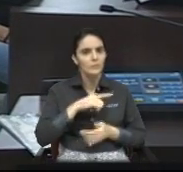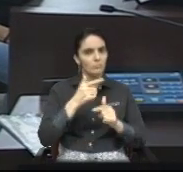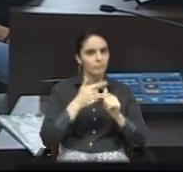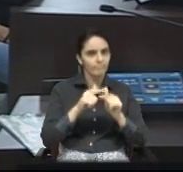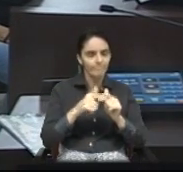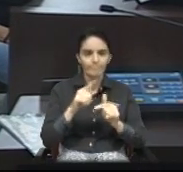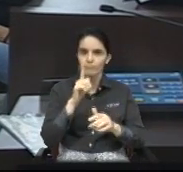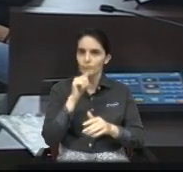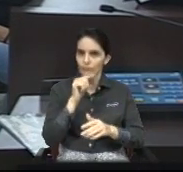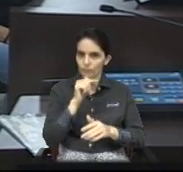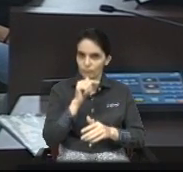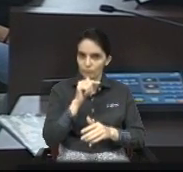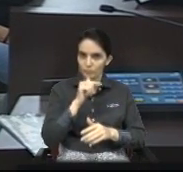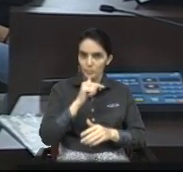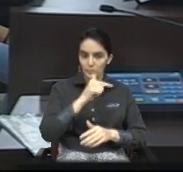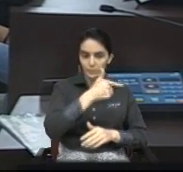biênio